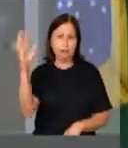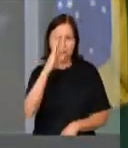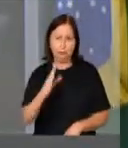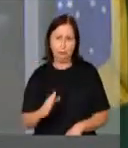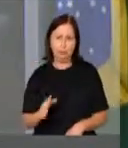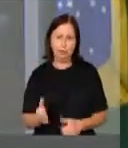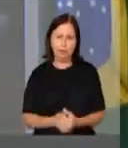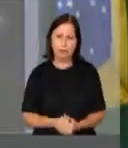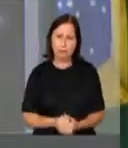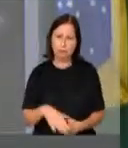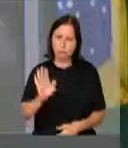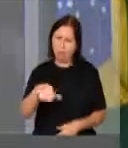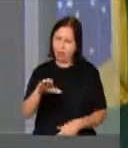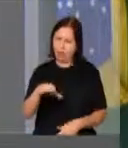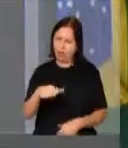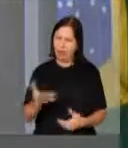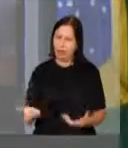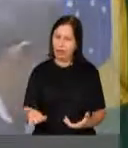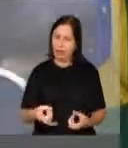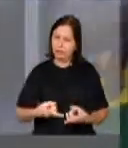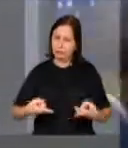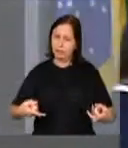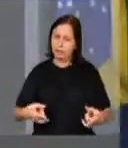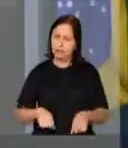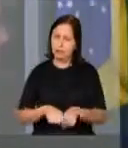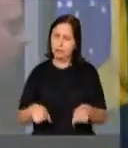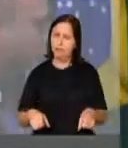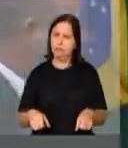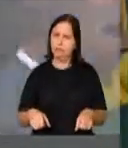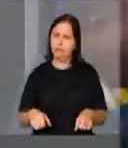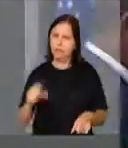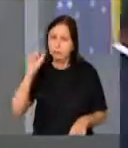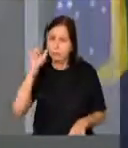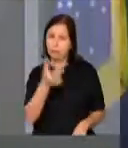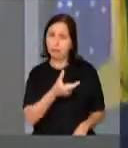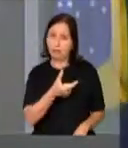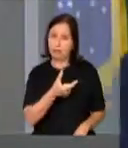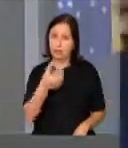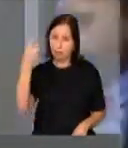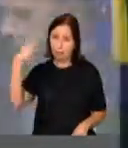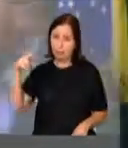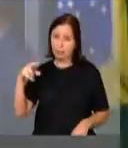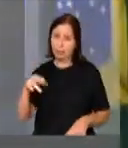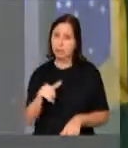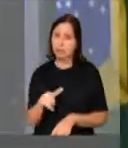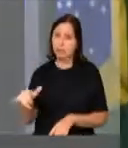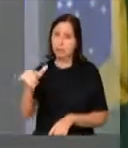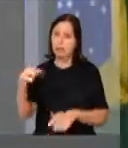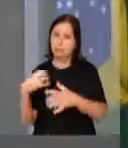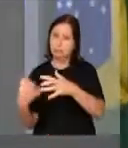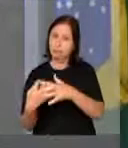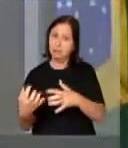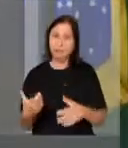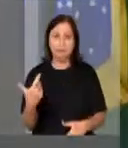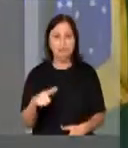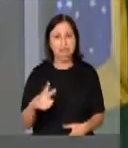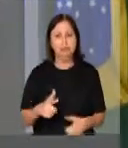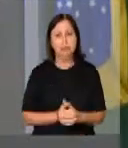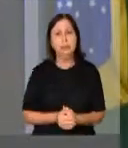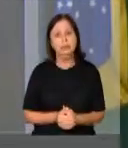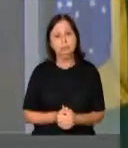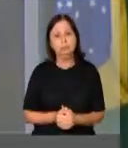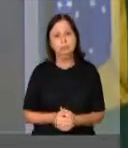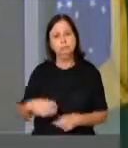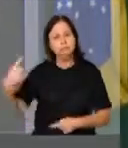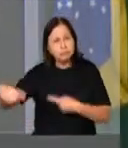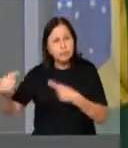quer saber de passagem barata e não defender o interesse de empresário A ou B, mas esse é um debate que precisa ser colocado. Ocupa a tribuna agora